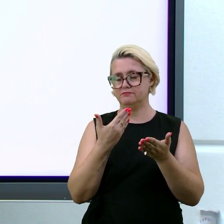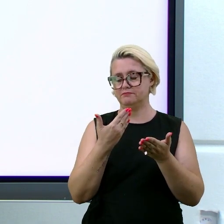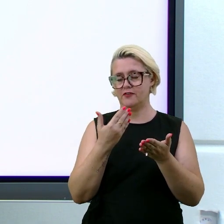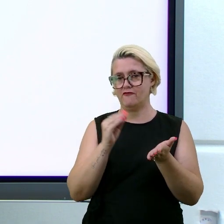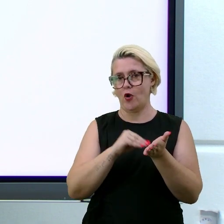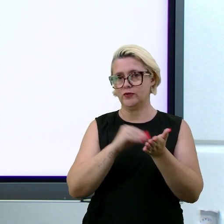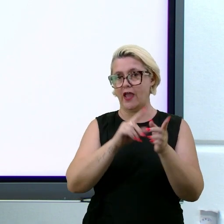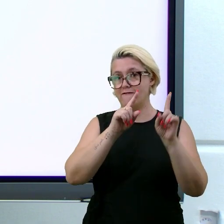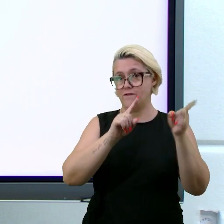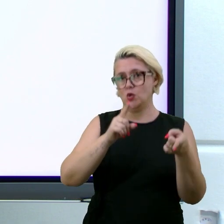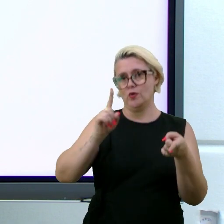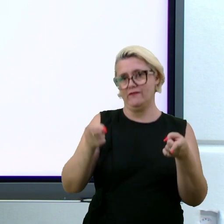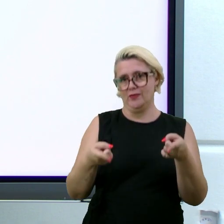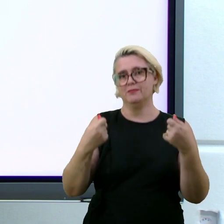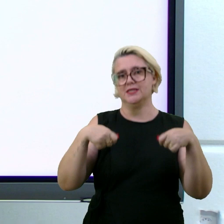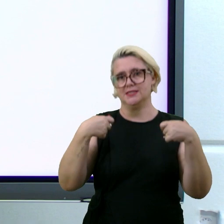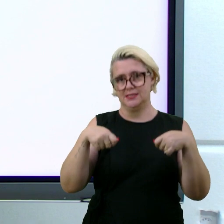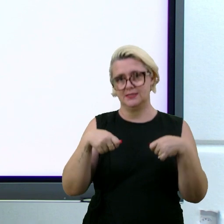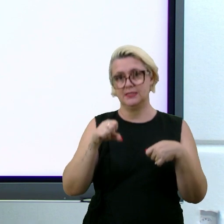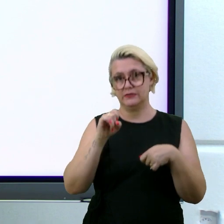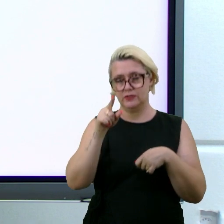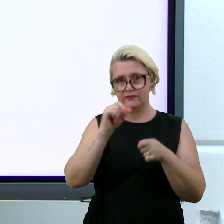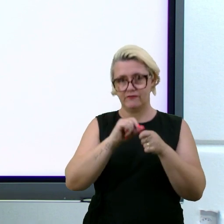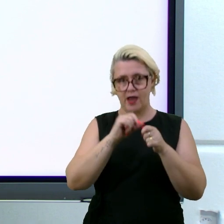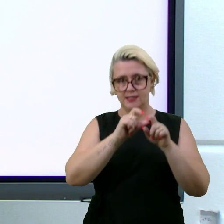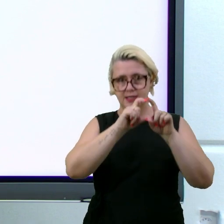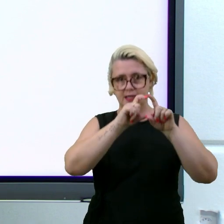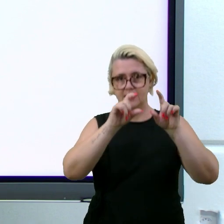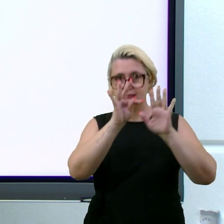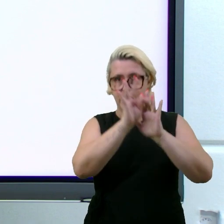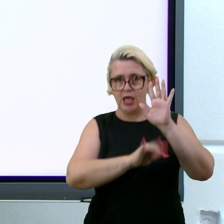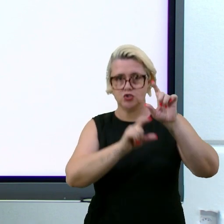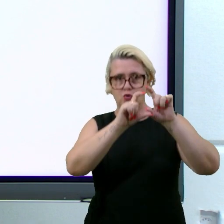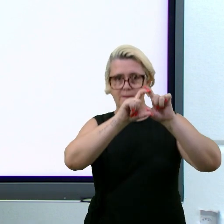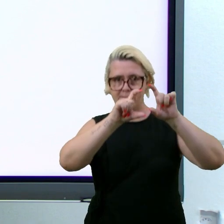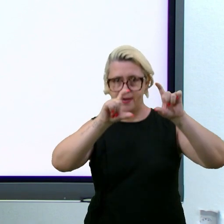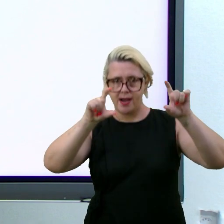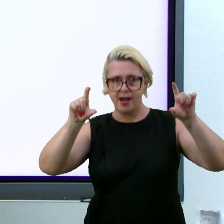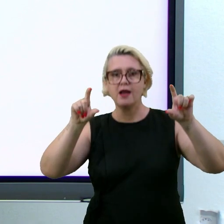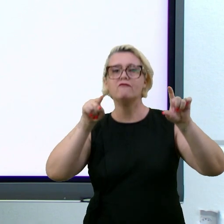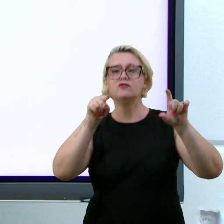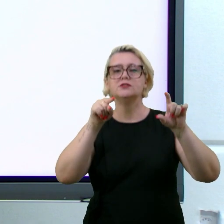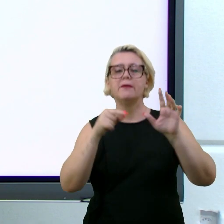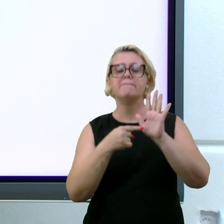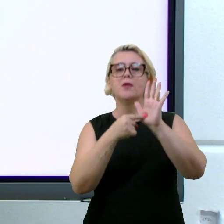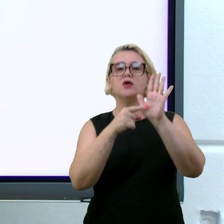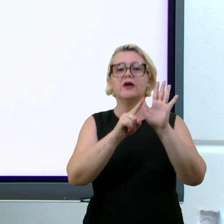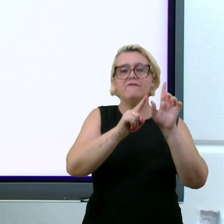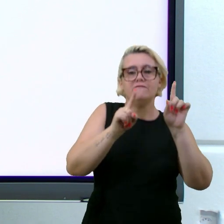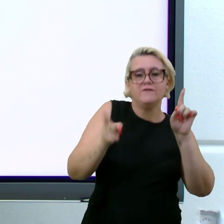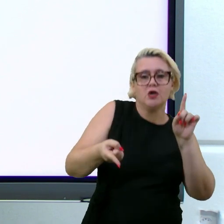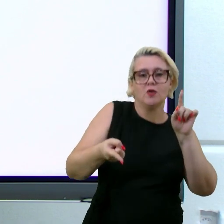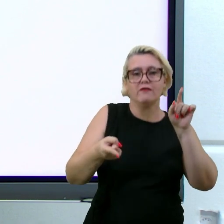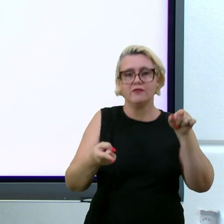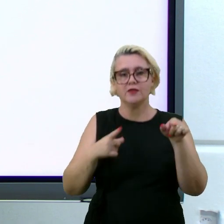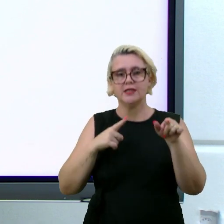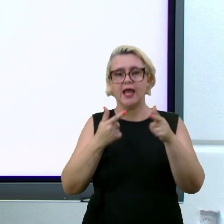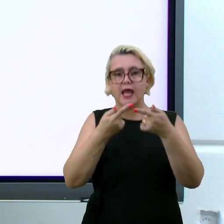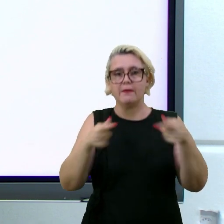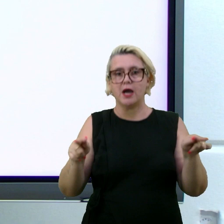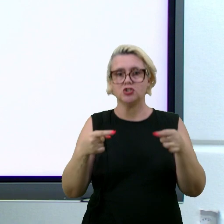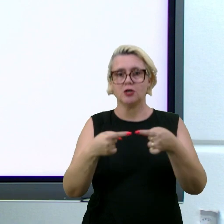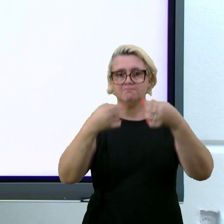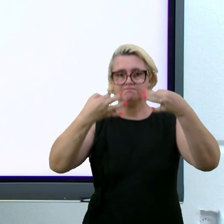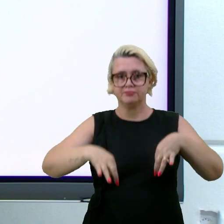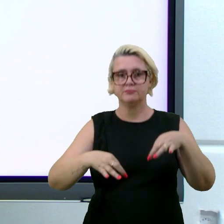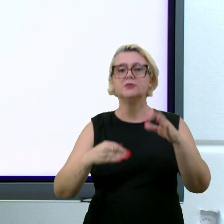são necessárias. E quando você faz esse tipo de construção, você eleva o seu texto para um nível melhor. Um nível melhor